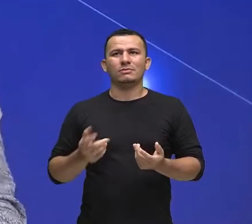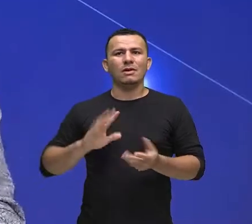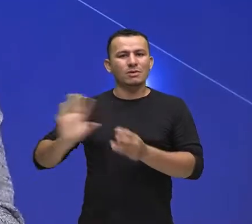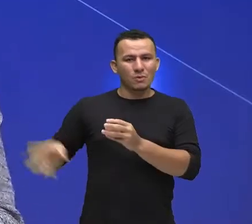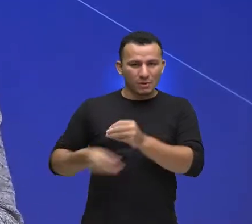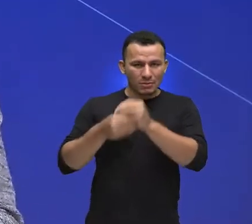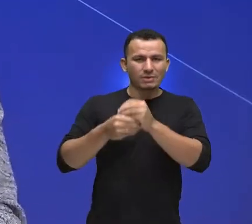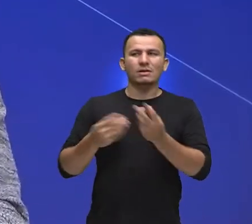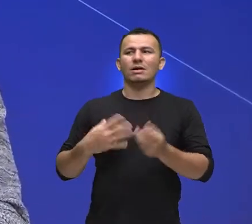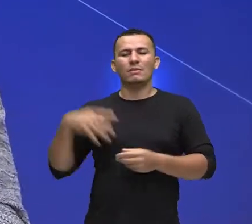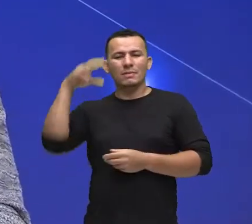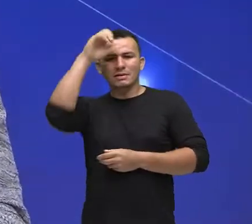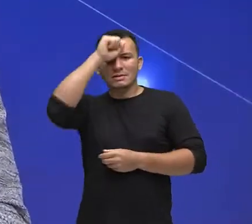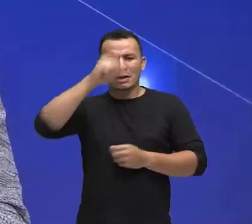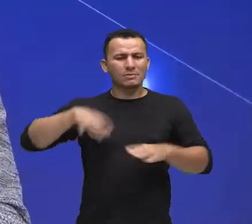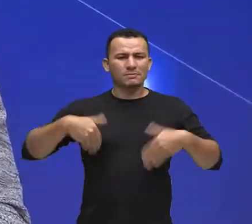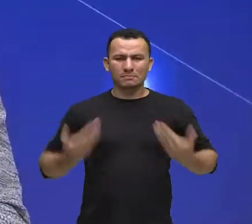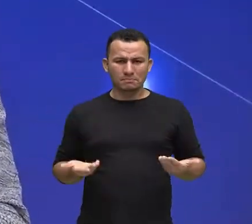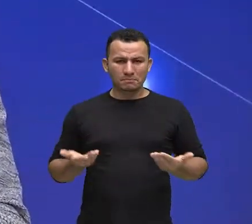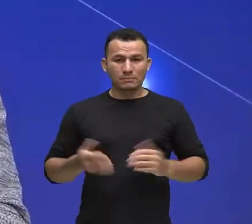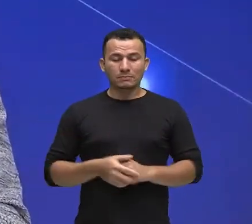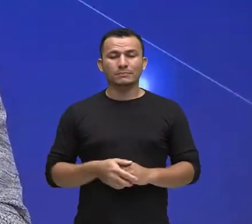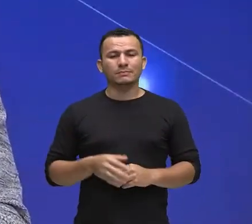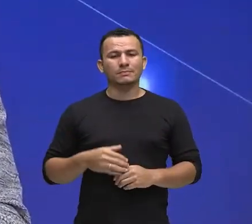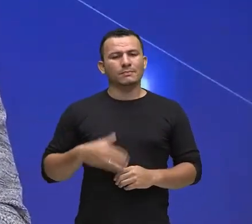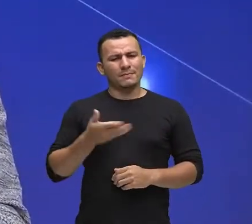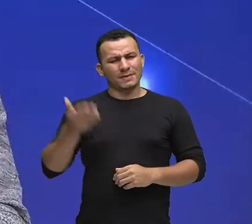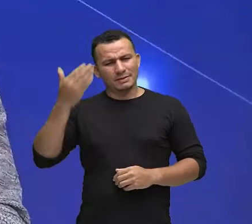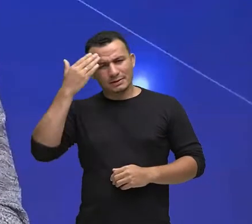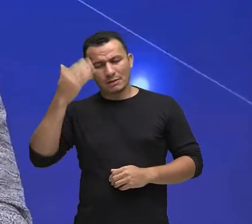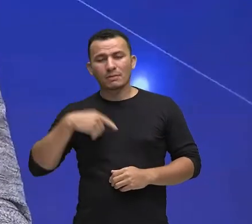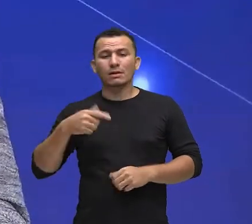Quais são esses aprendizados? Todos nós sabemos que a prática